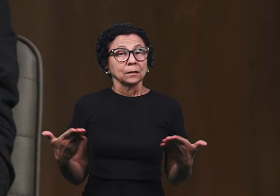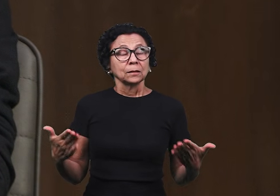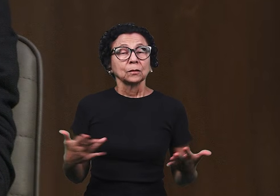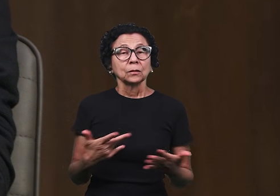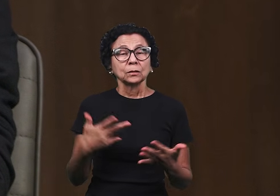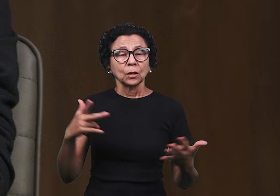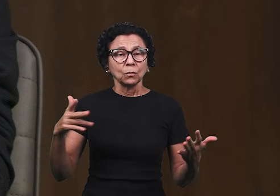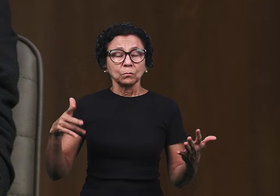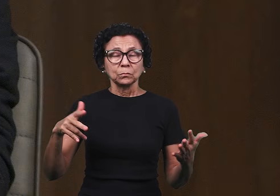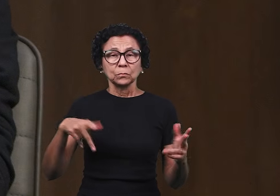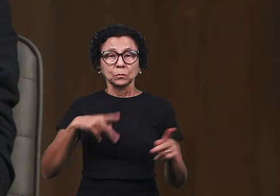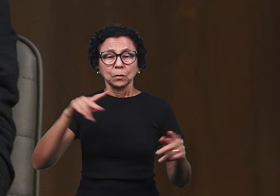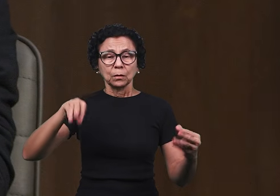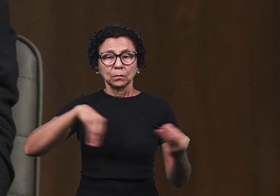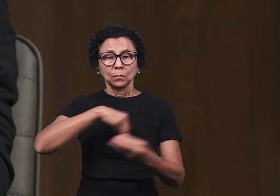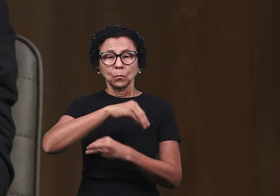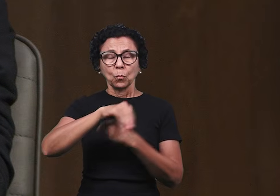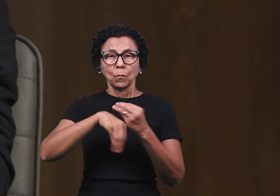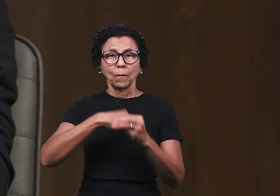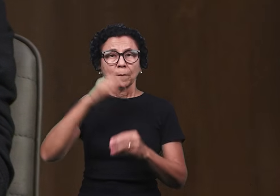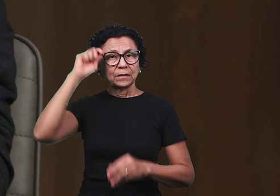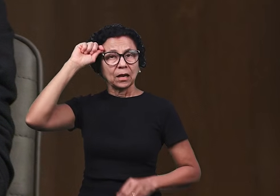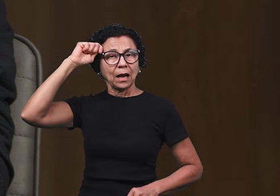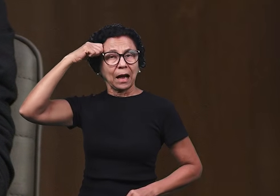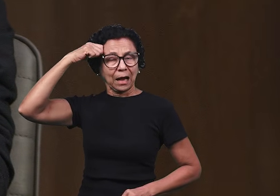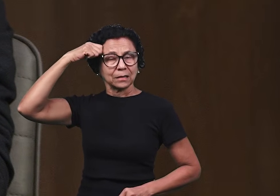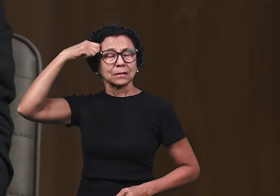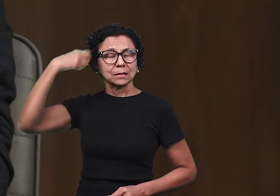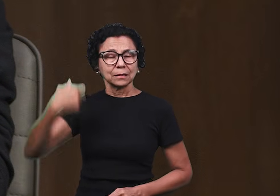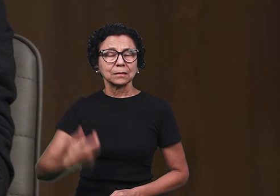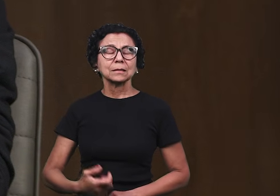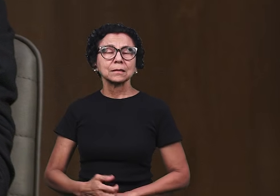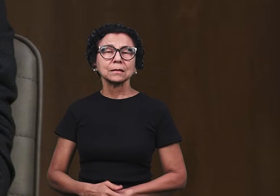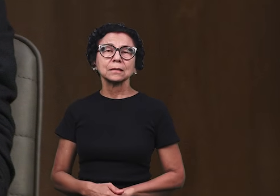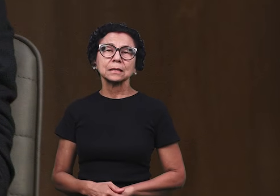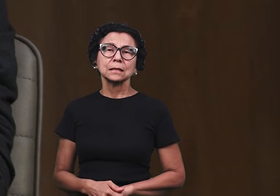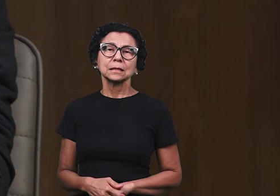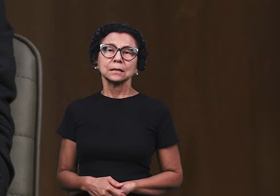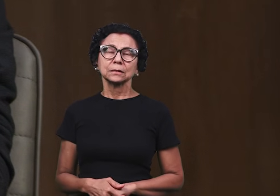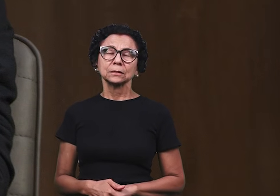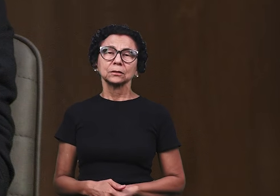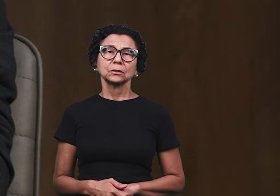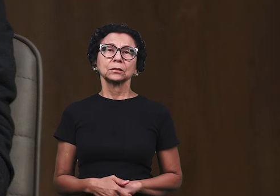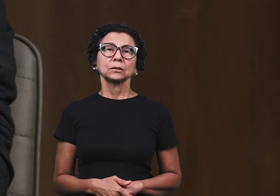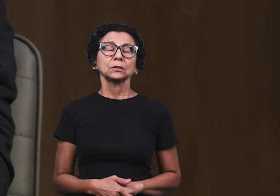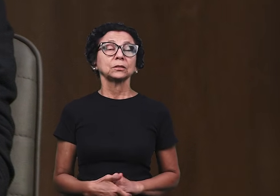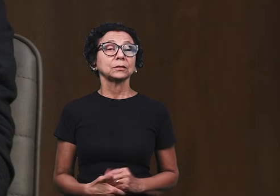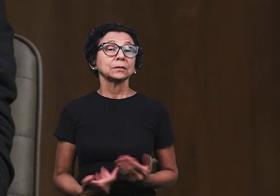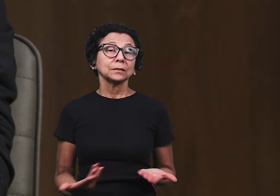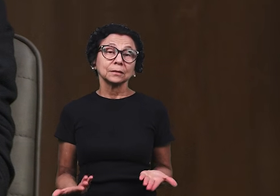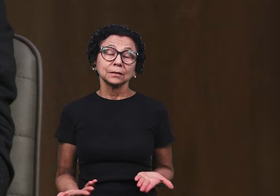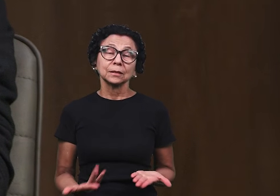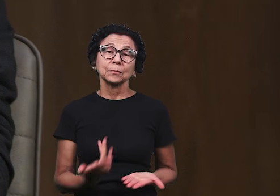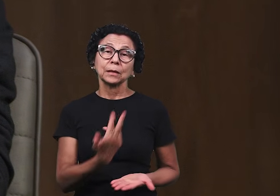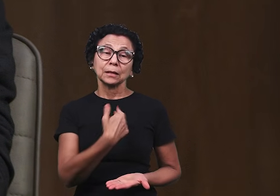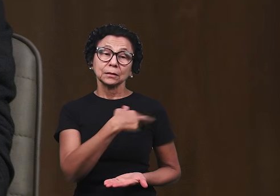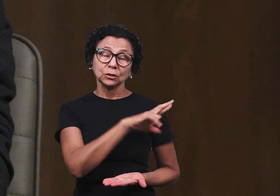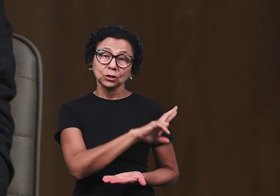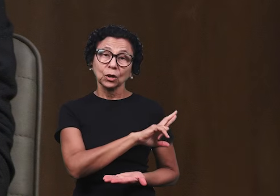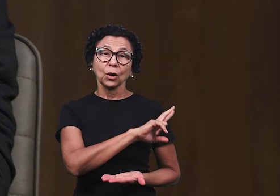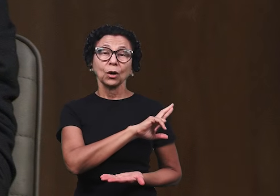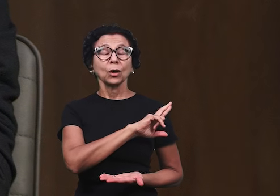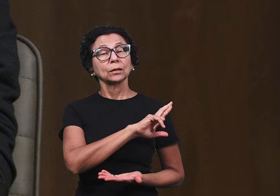trouxe só uma miscigenação étnica, vamos falar assim, mas também uma mistura